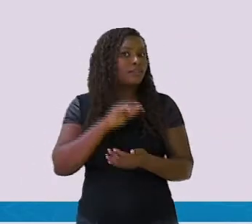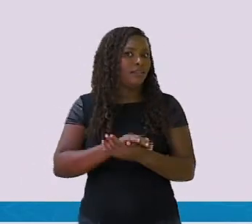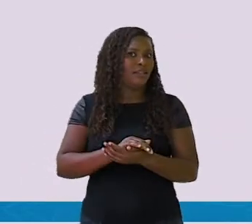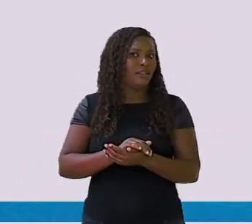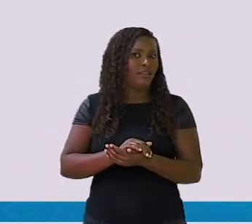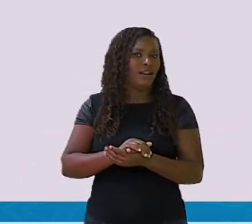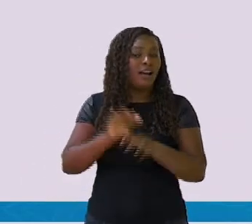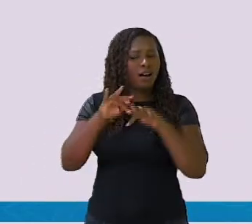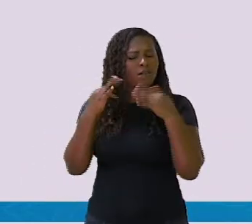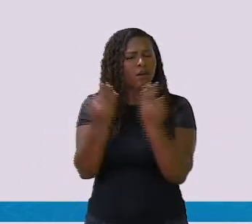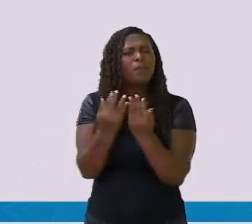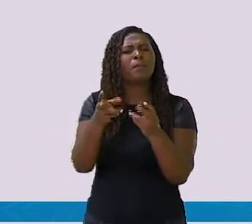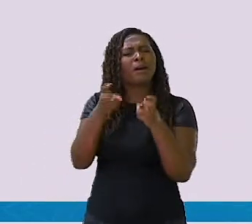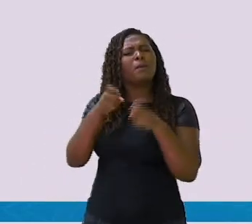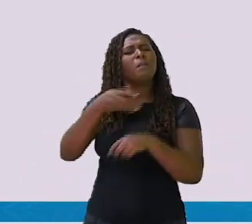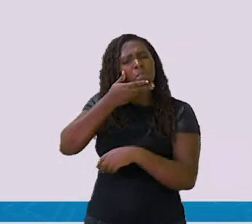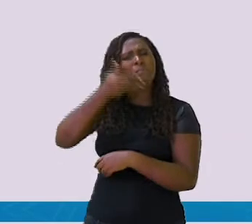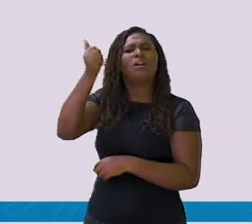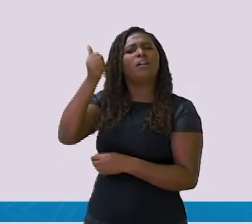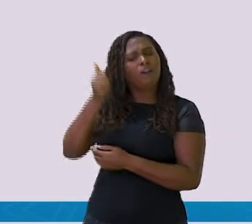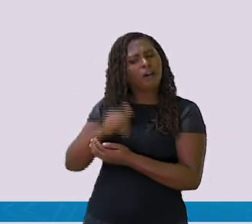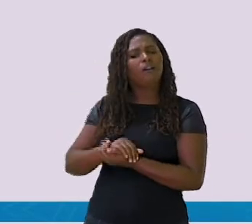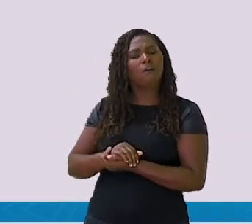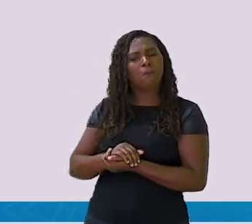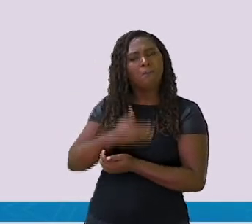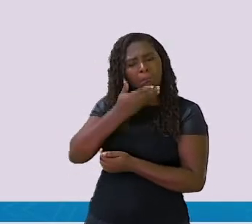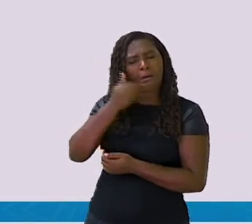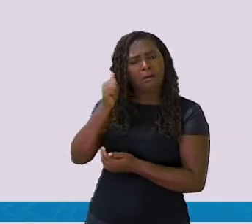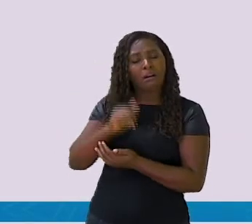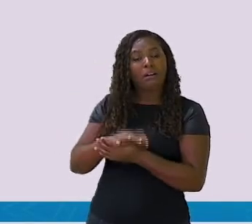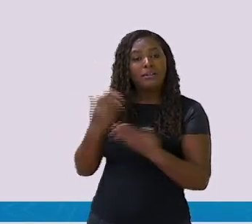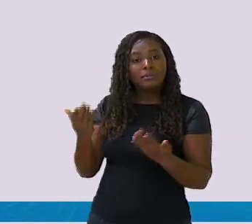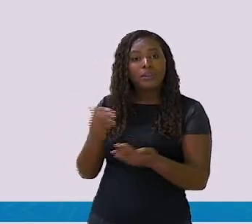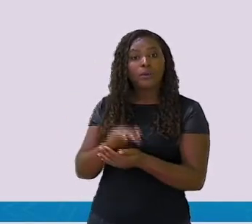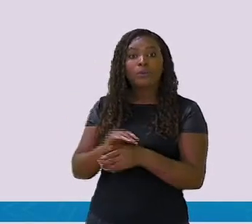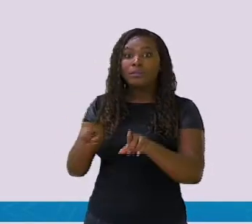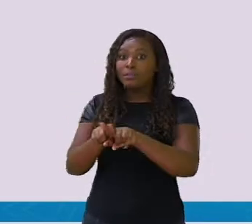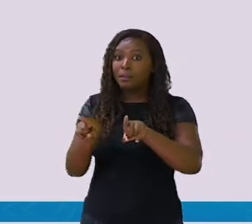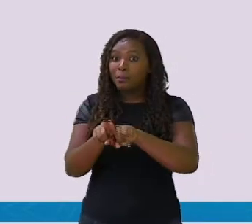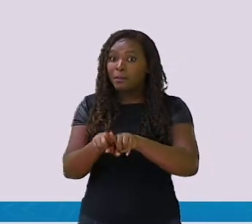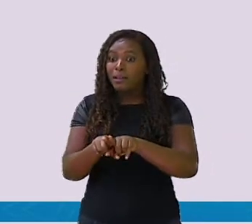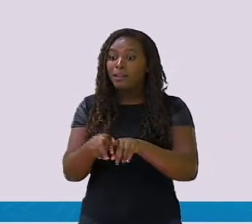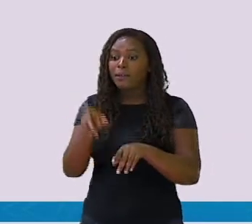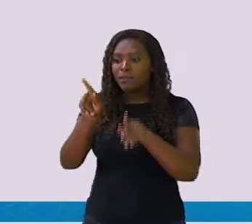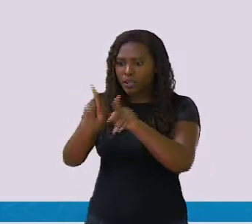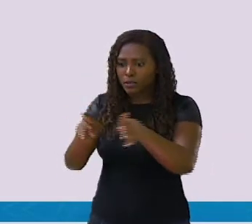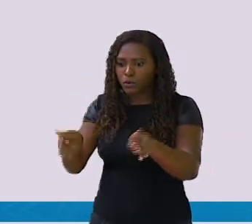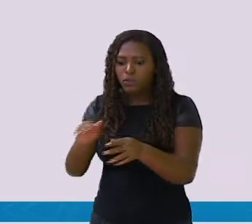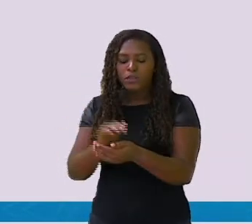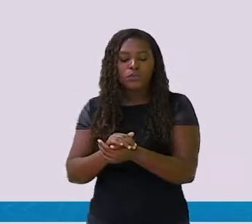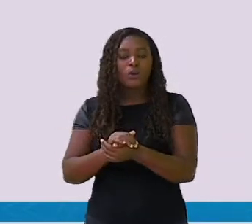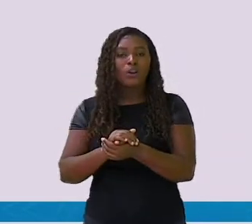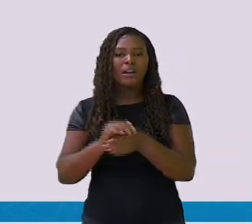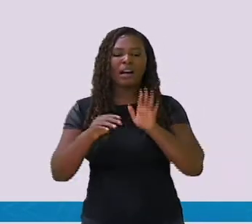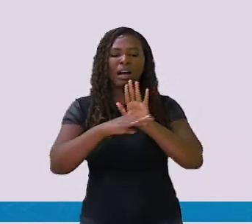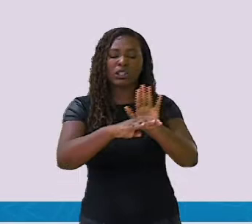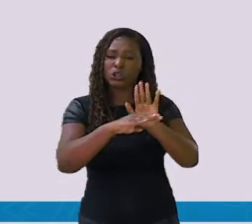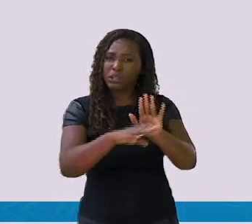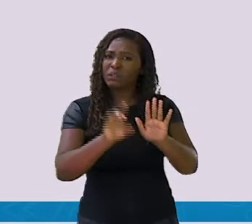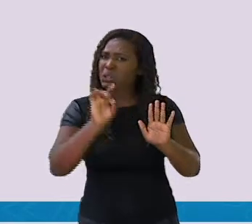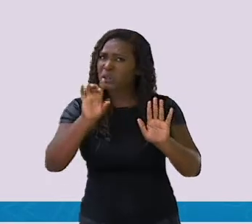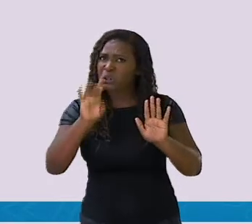eles funcionavam não só como professores, eles também ajudavam na educação dessas crianças, eles